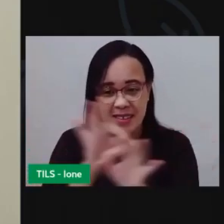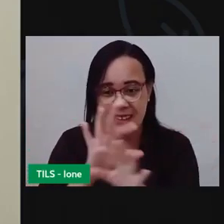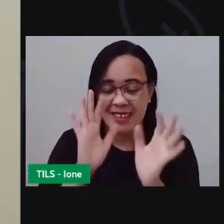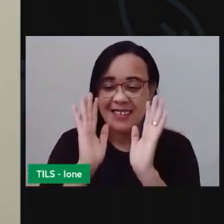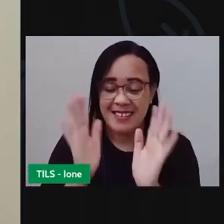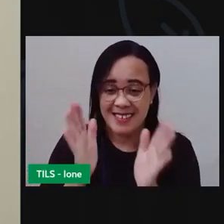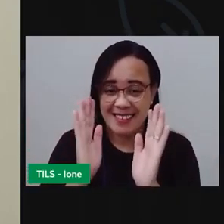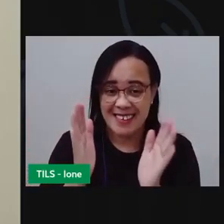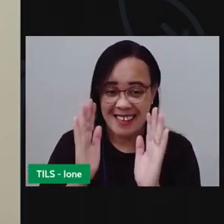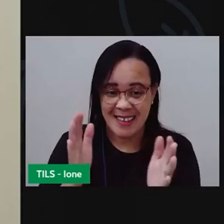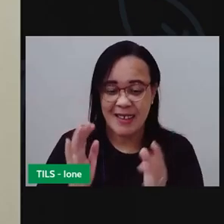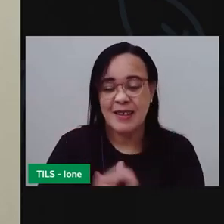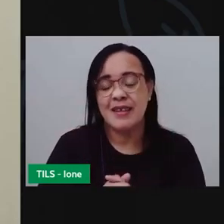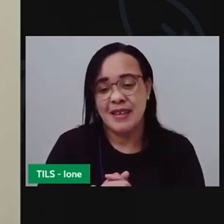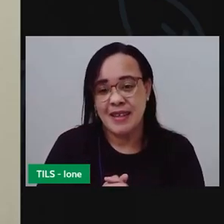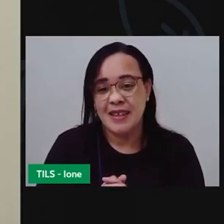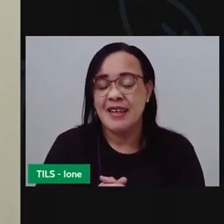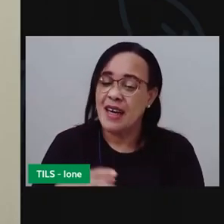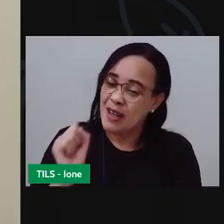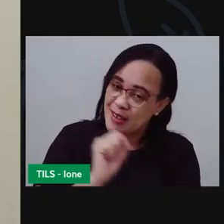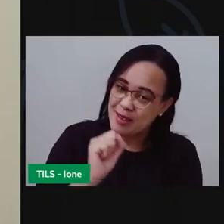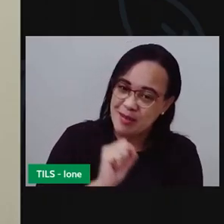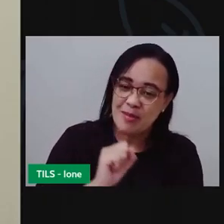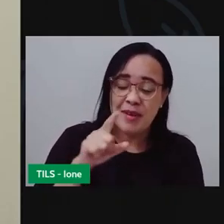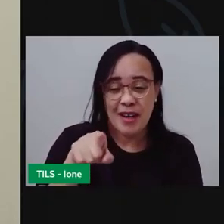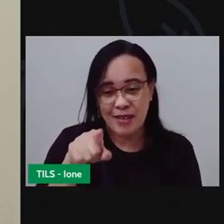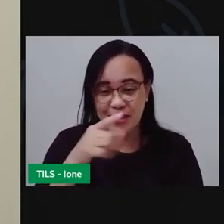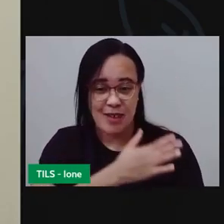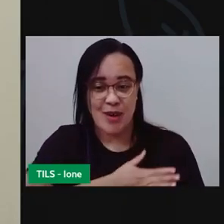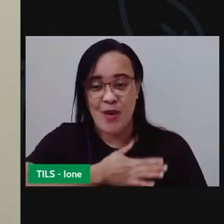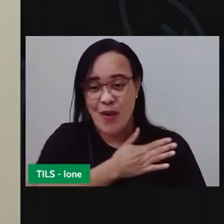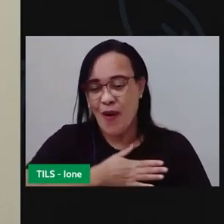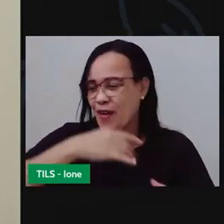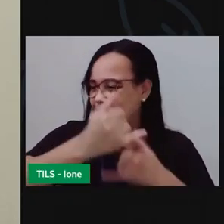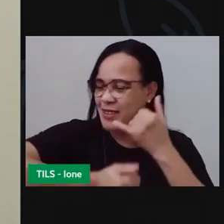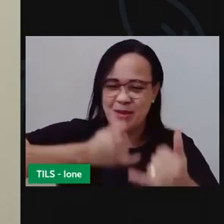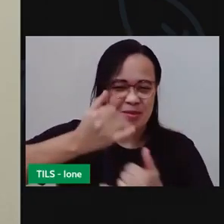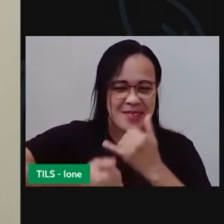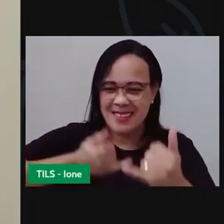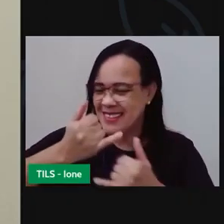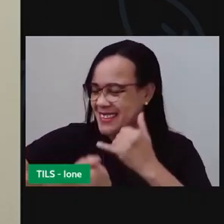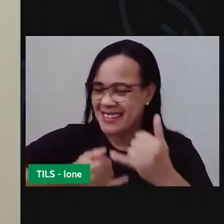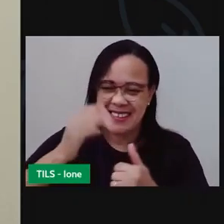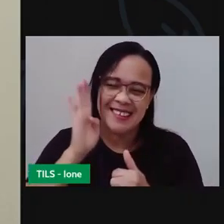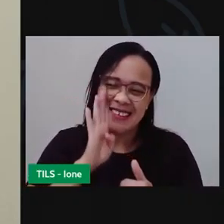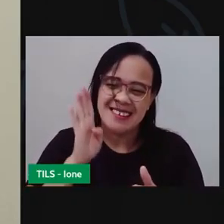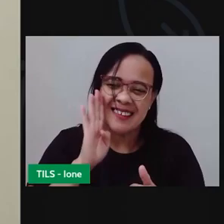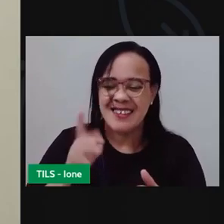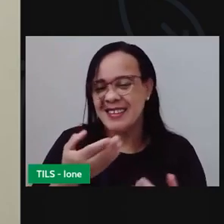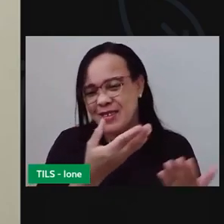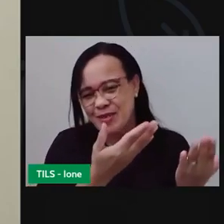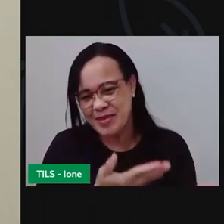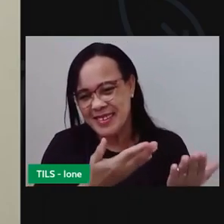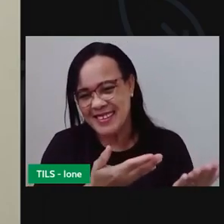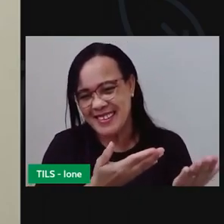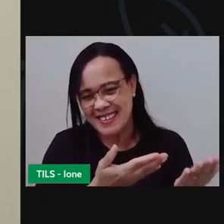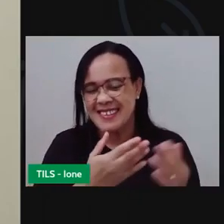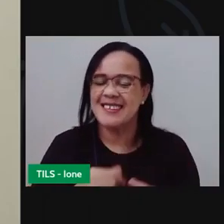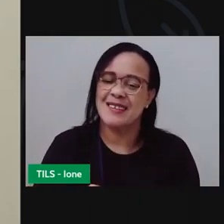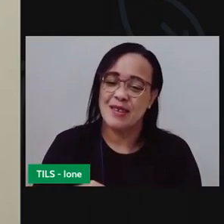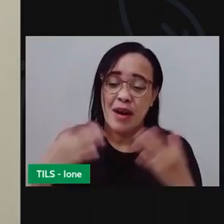Espero que vocês se divirtam bastante brincando com o vai-vem. Agora,